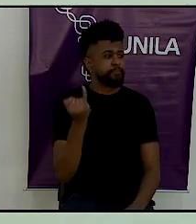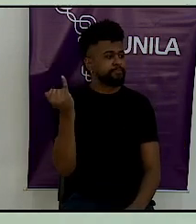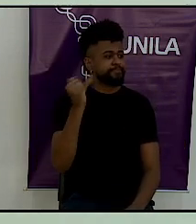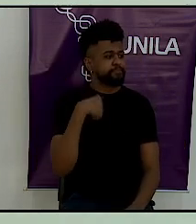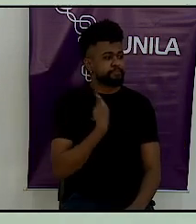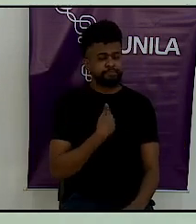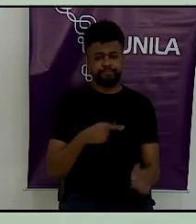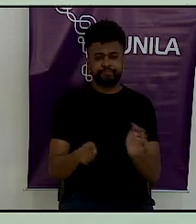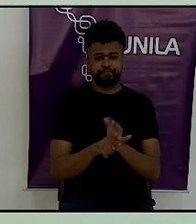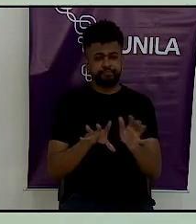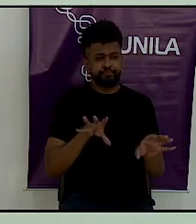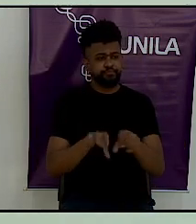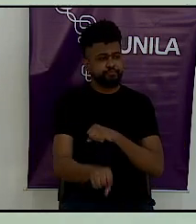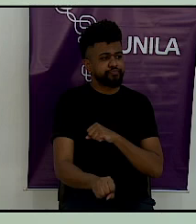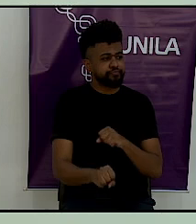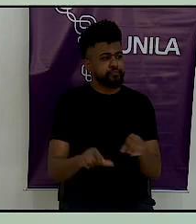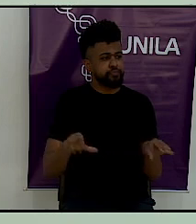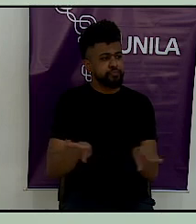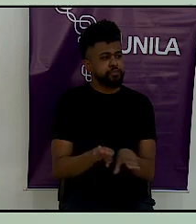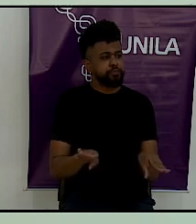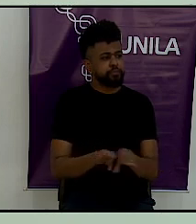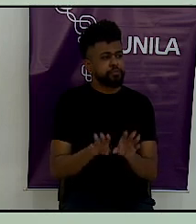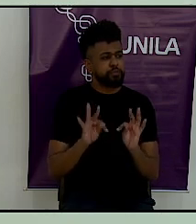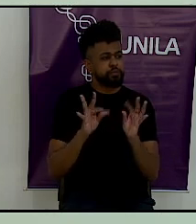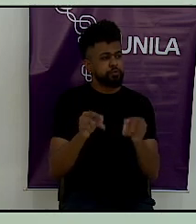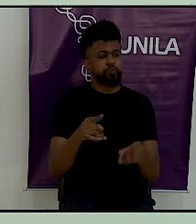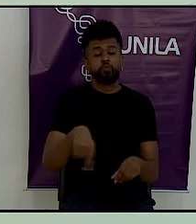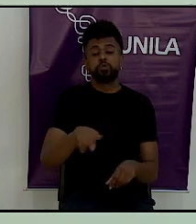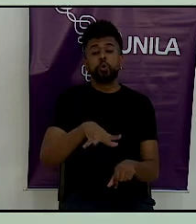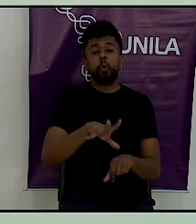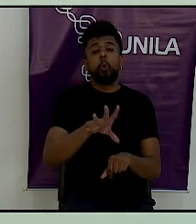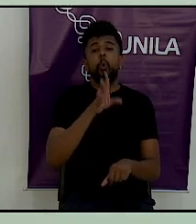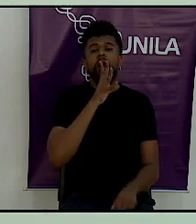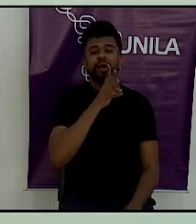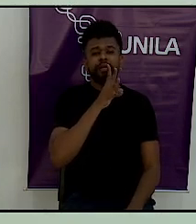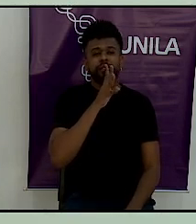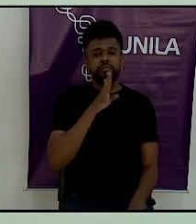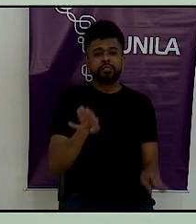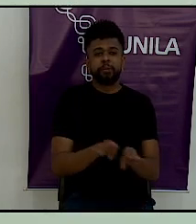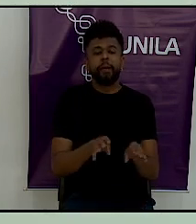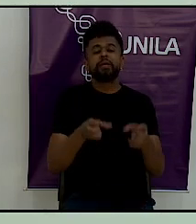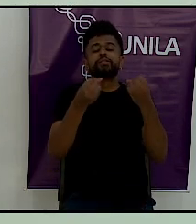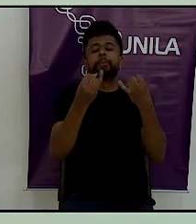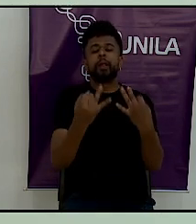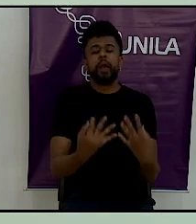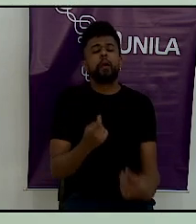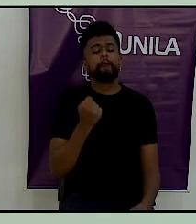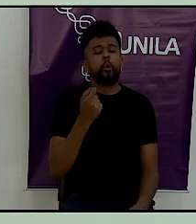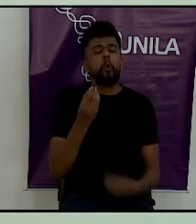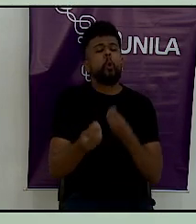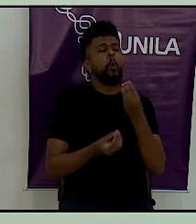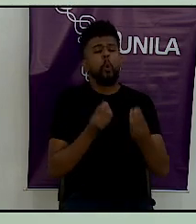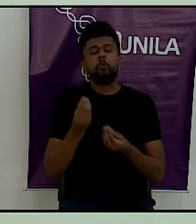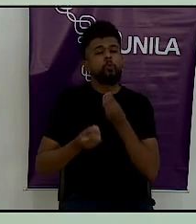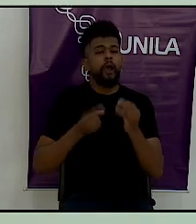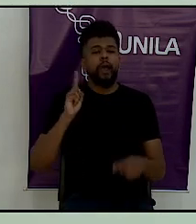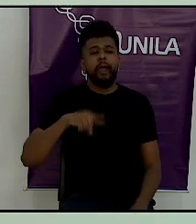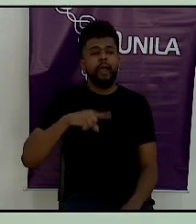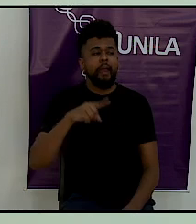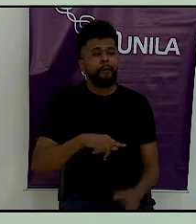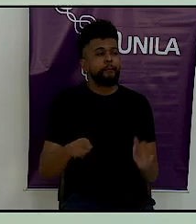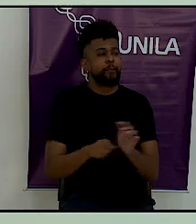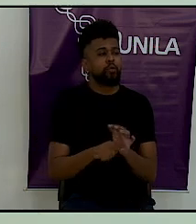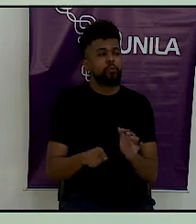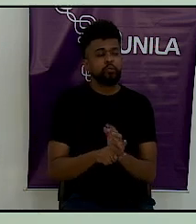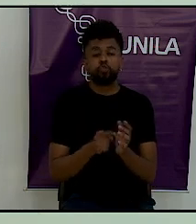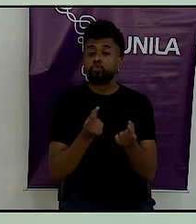enquanto informação, muitos de vocês certamente conhecem, mas também explicar um pouco como que funciona o